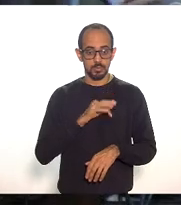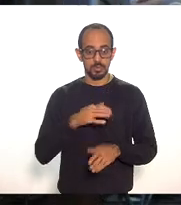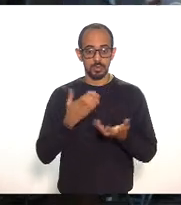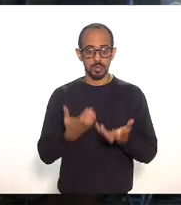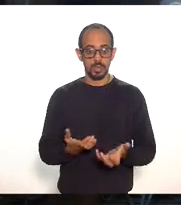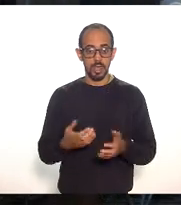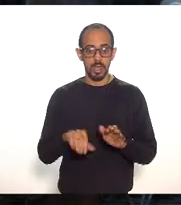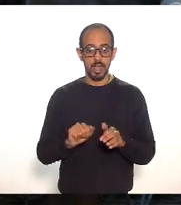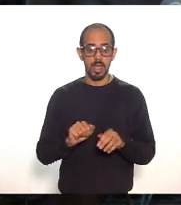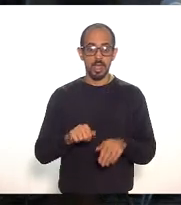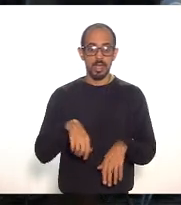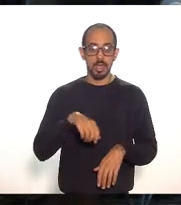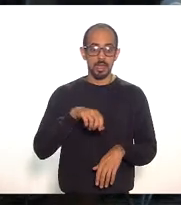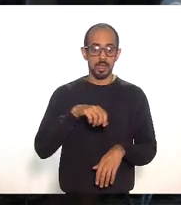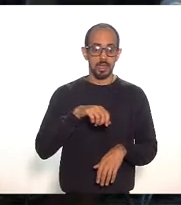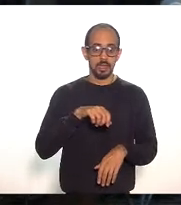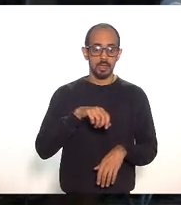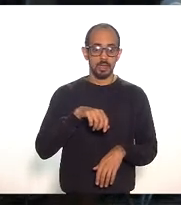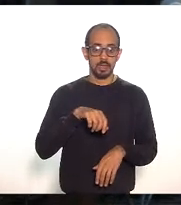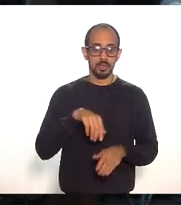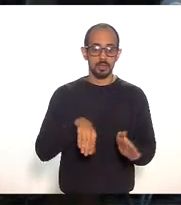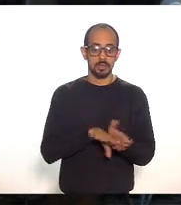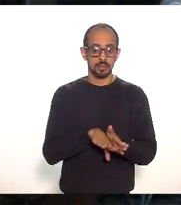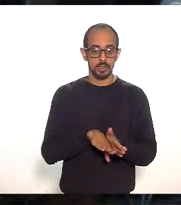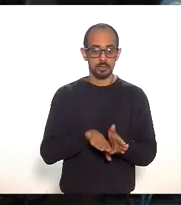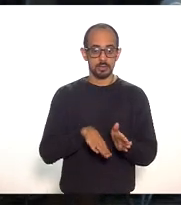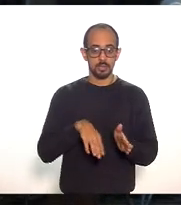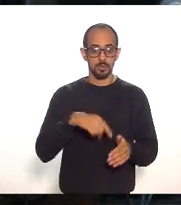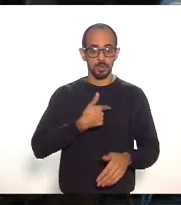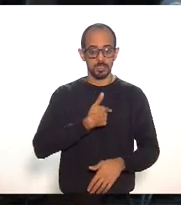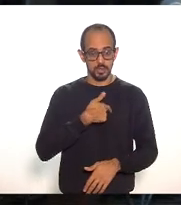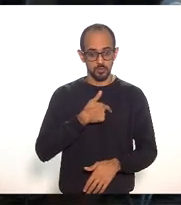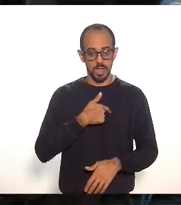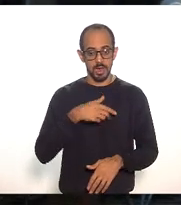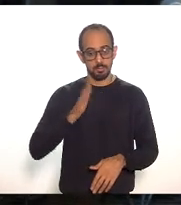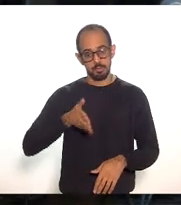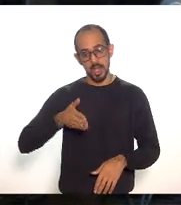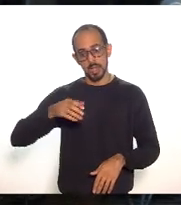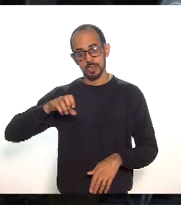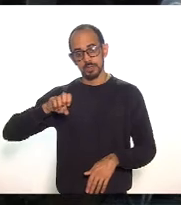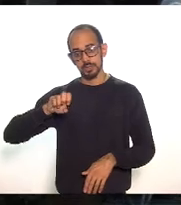Vargas, traço Saara. É essa a diferença, deputada Marta?